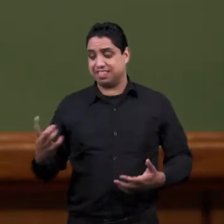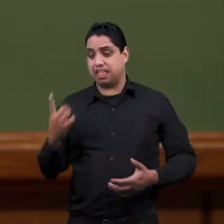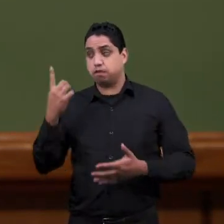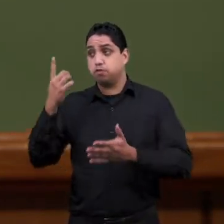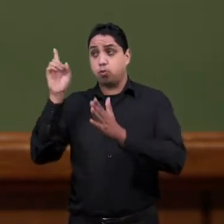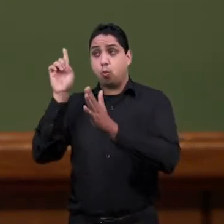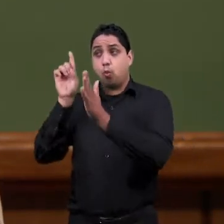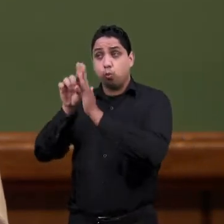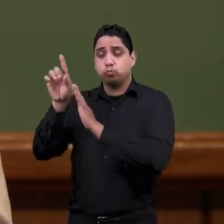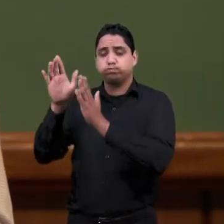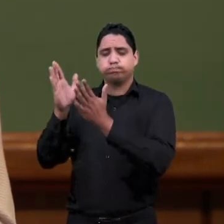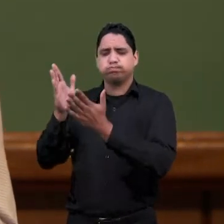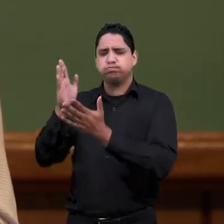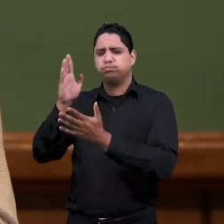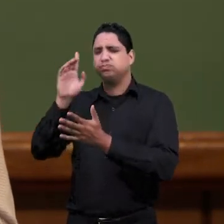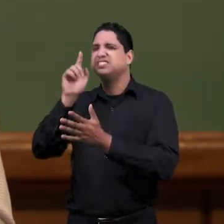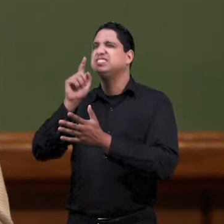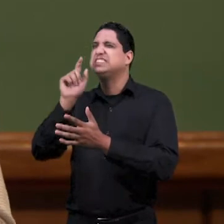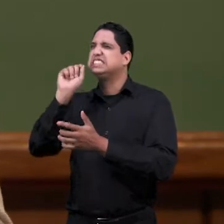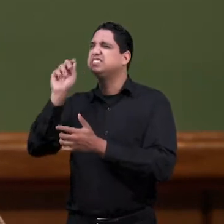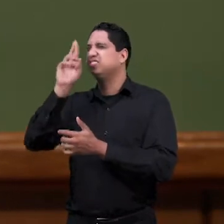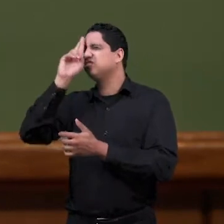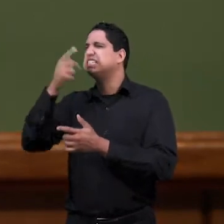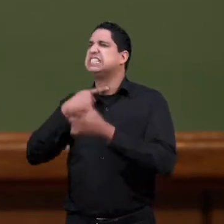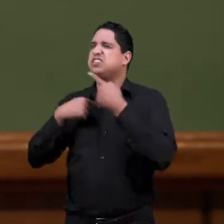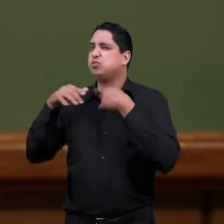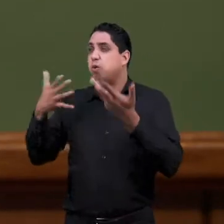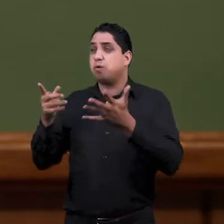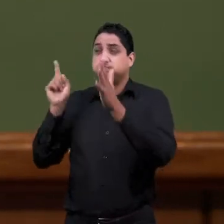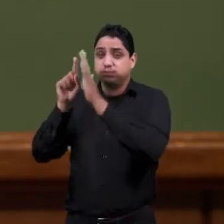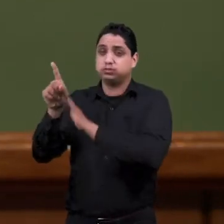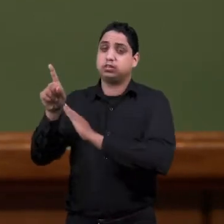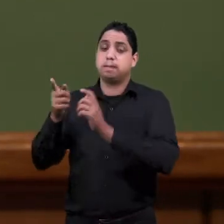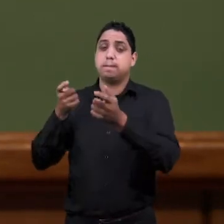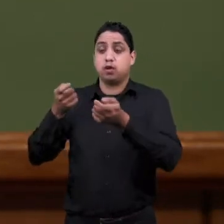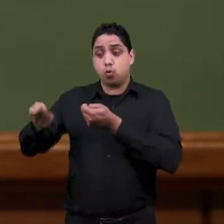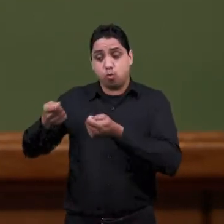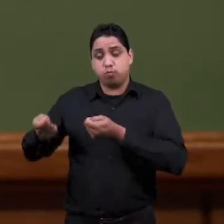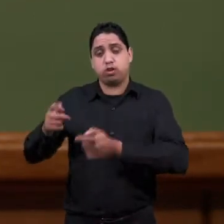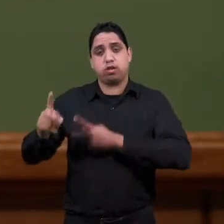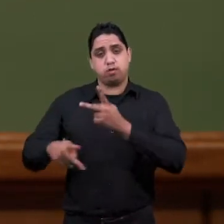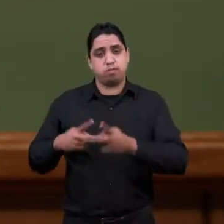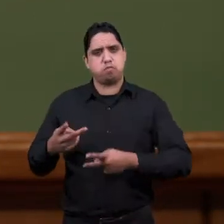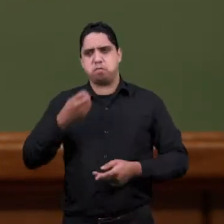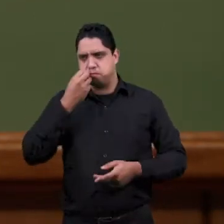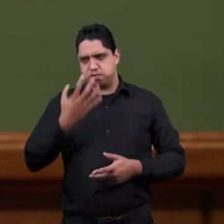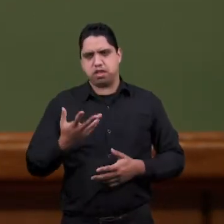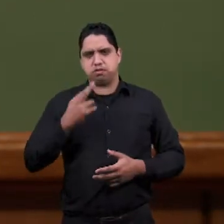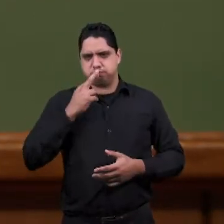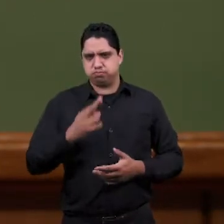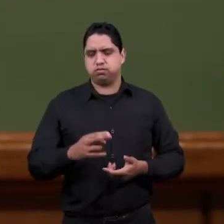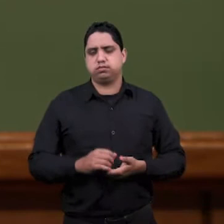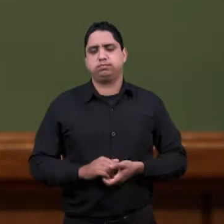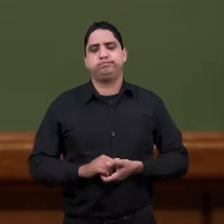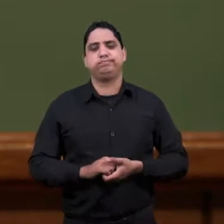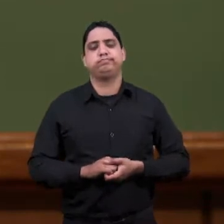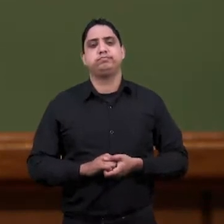ele consultava a vontade do Senhor para governar sobre o seu povo. Muito bem colocadas as palavras da